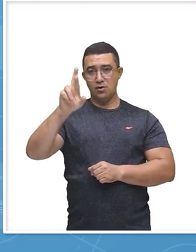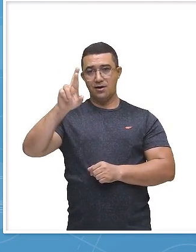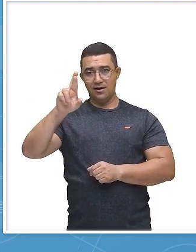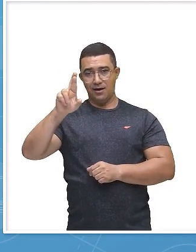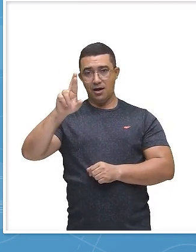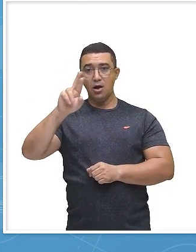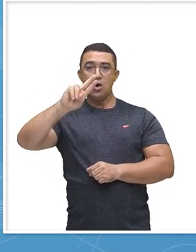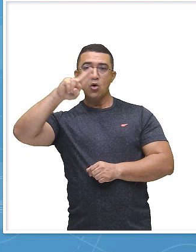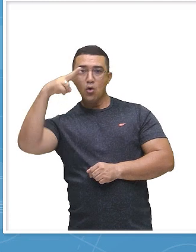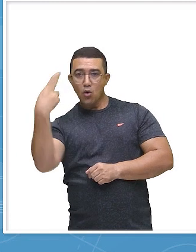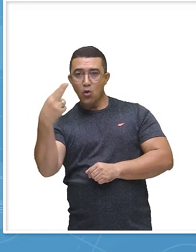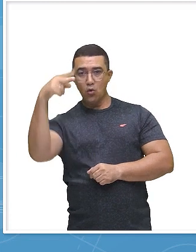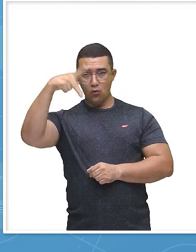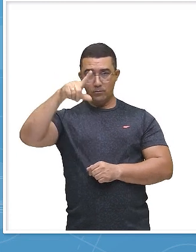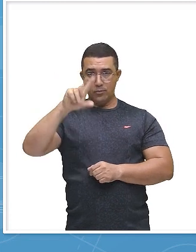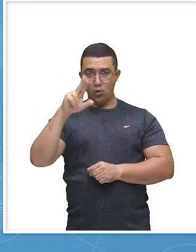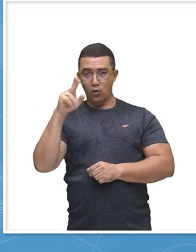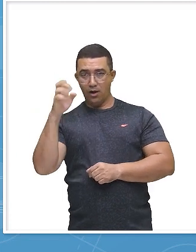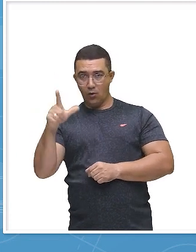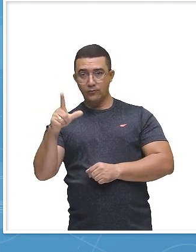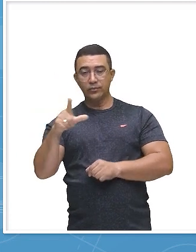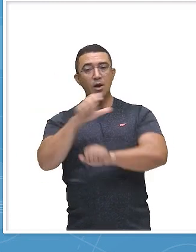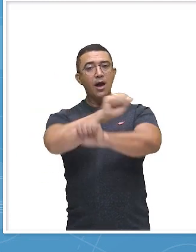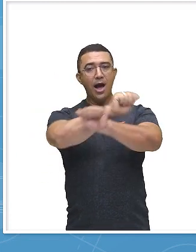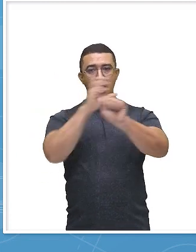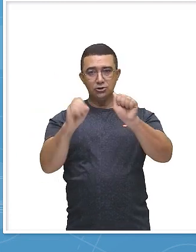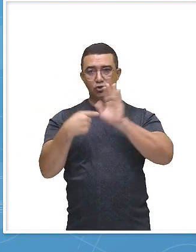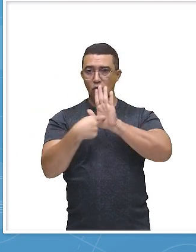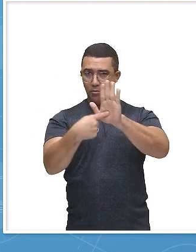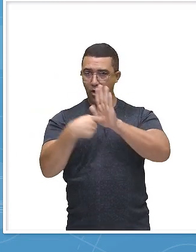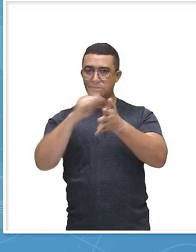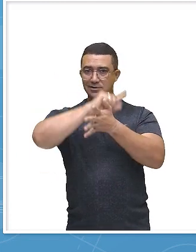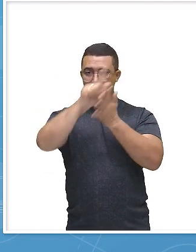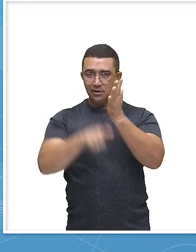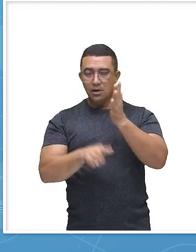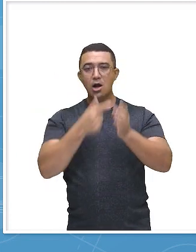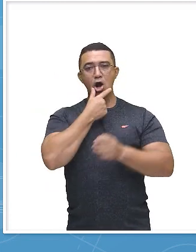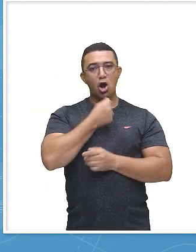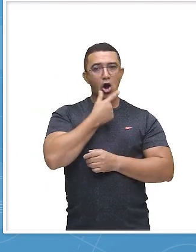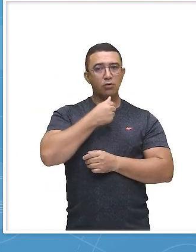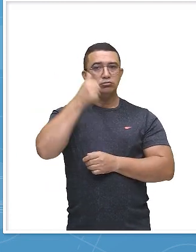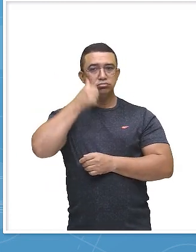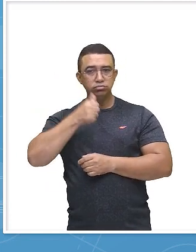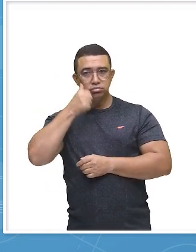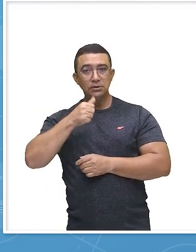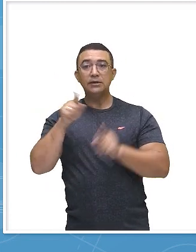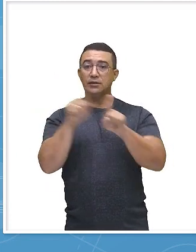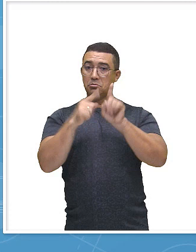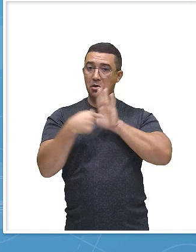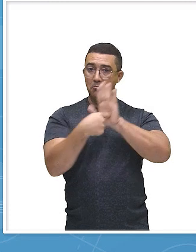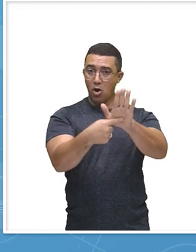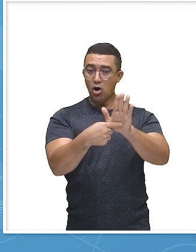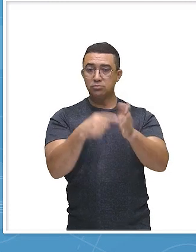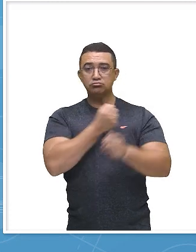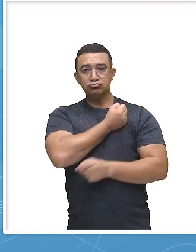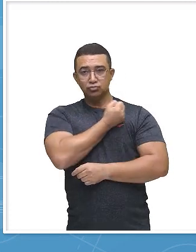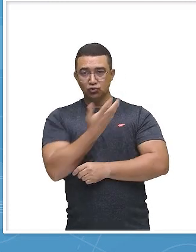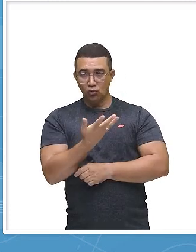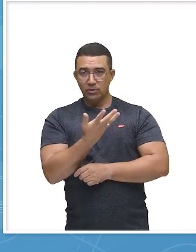Então, o artigo faz isso. Indica o gênero, se é masculino ou feminino. E indica o número,